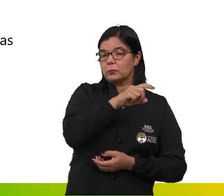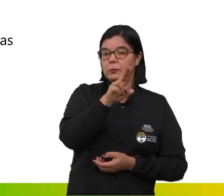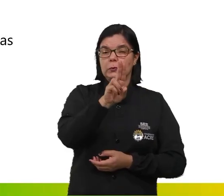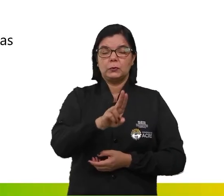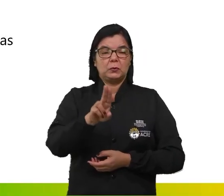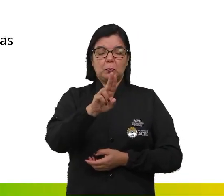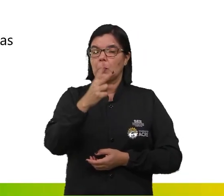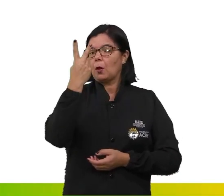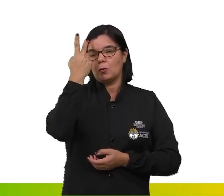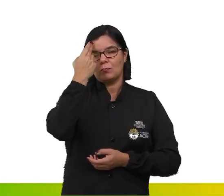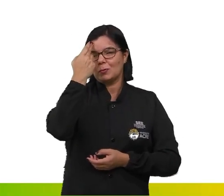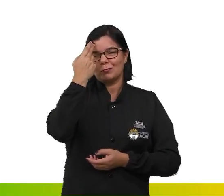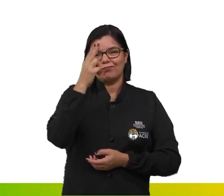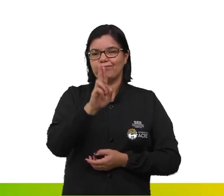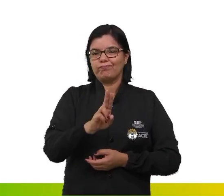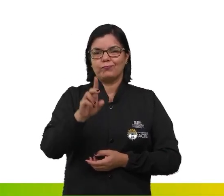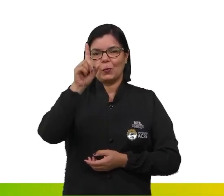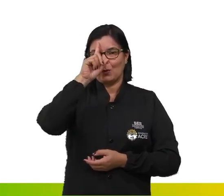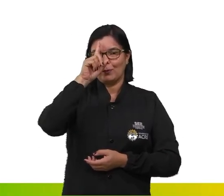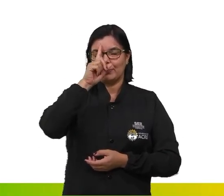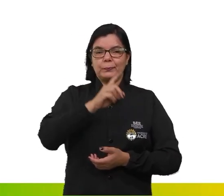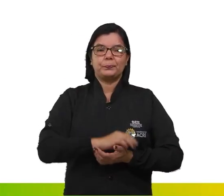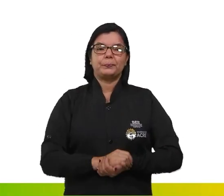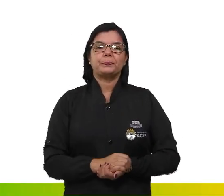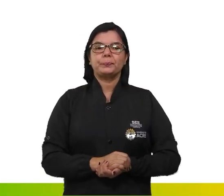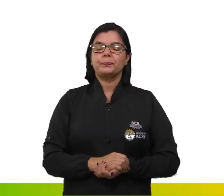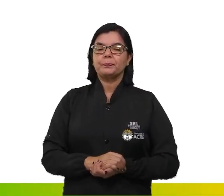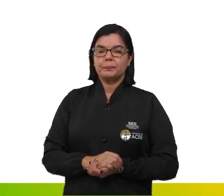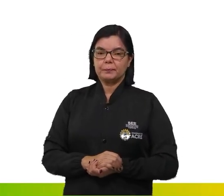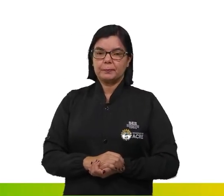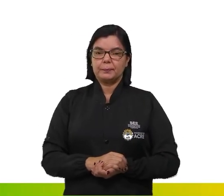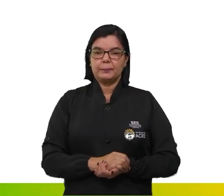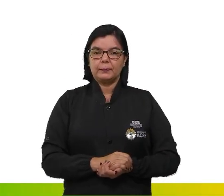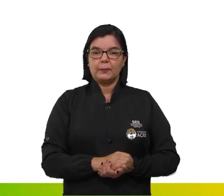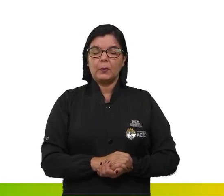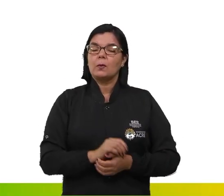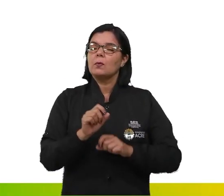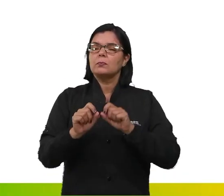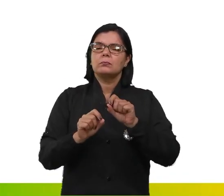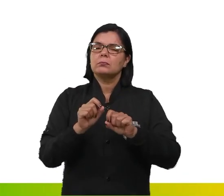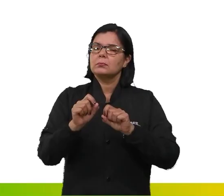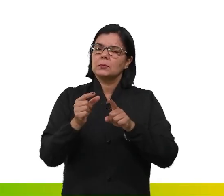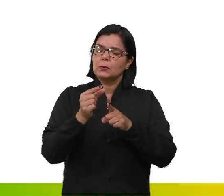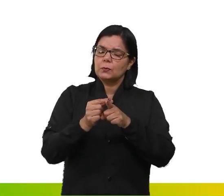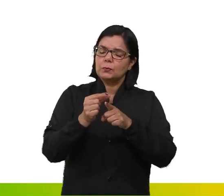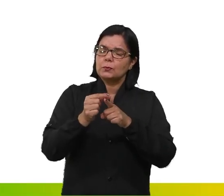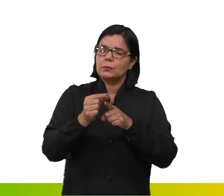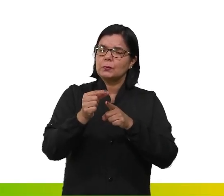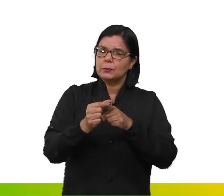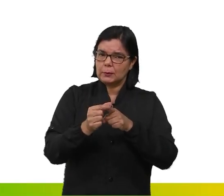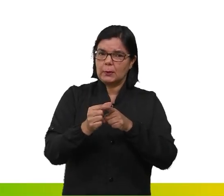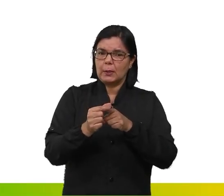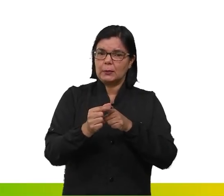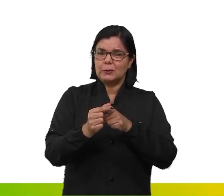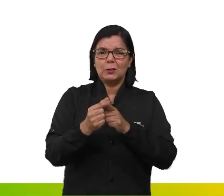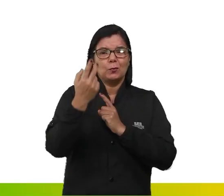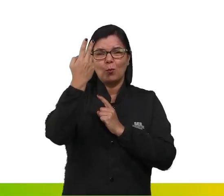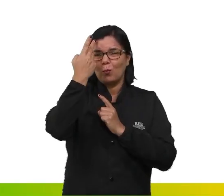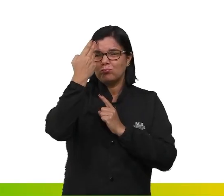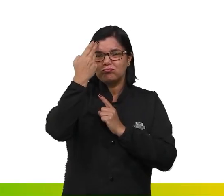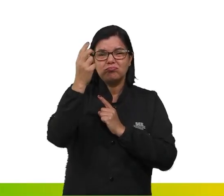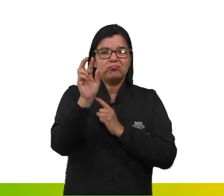Não é comum no nosso dia a dia. Pois bem, o que são então unidades de medidas não convencionais?